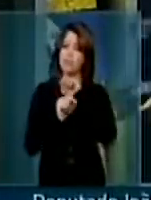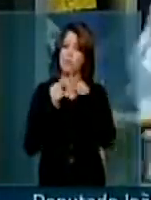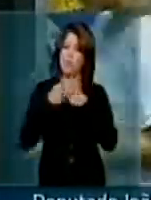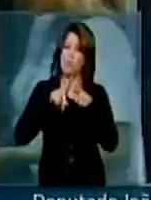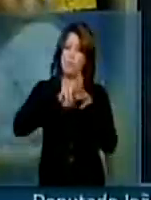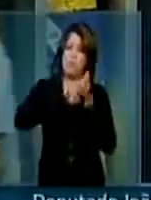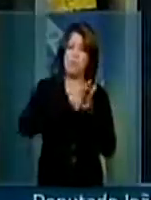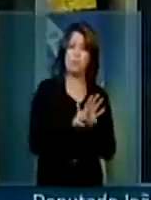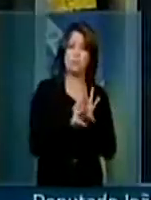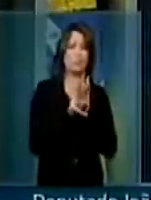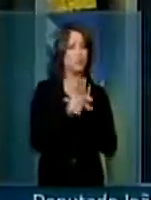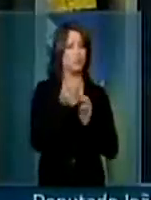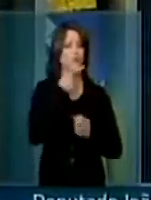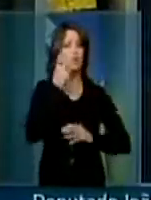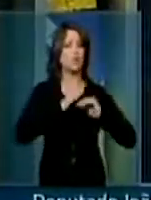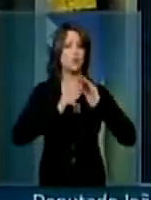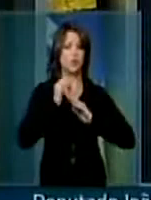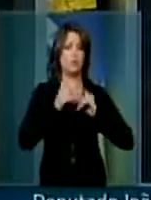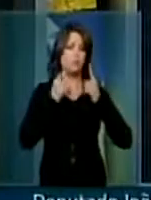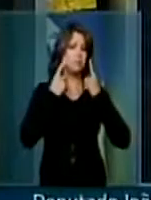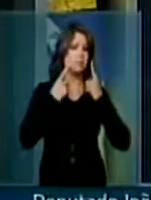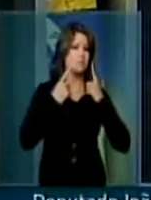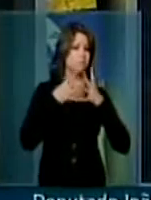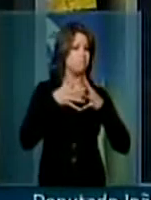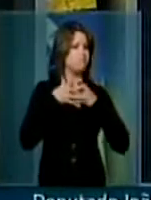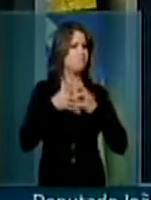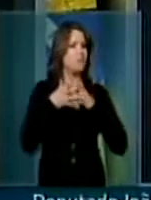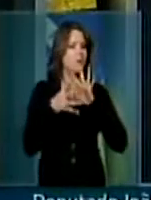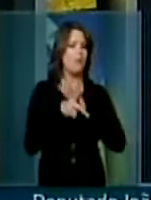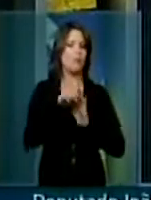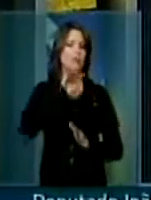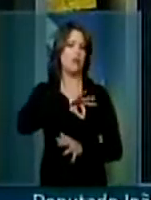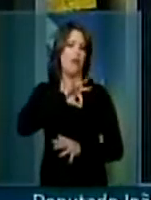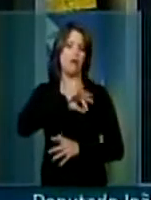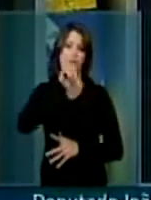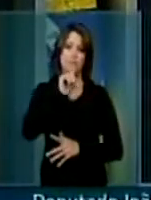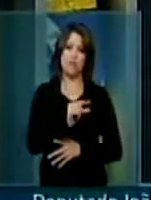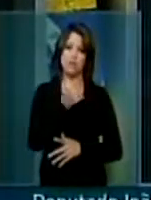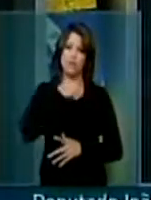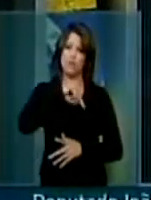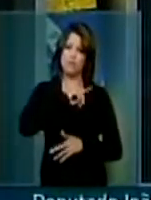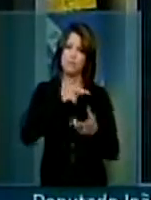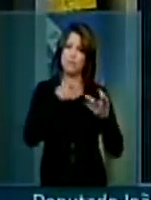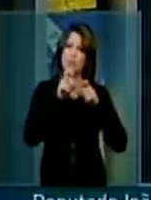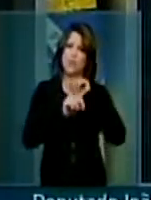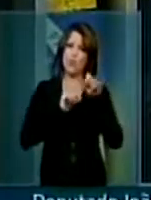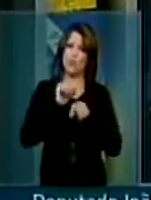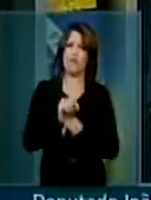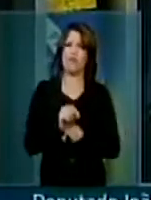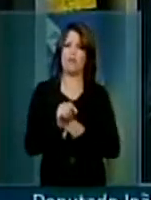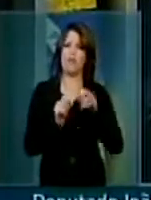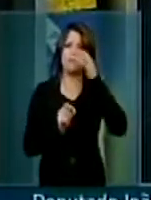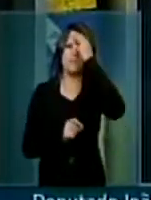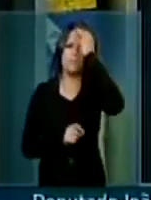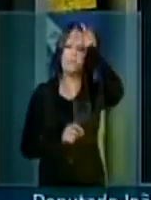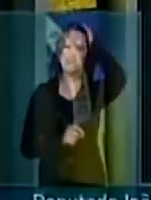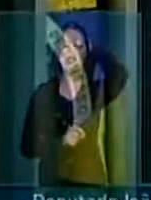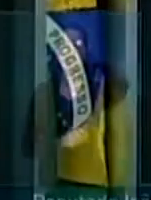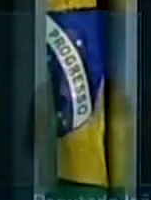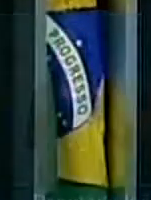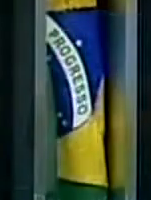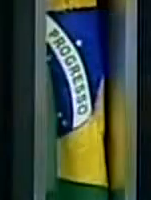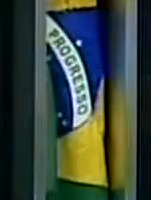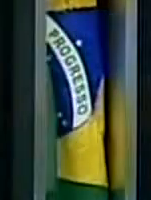polêmica levantada em torno do salário mínimo, ela, na verdade, entra